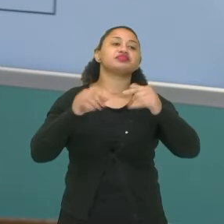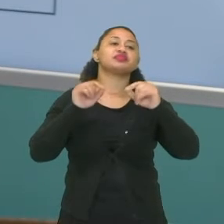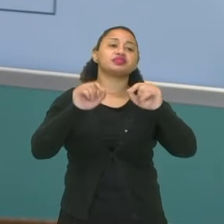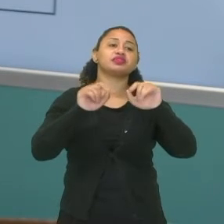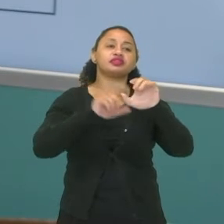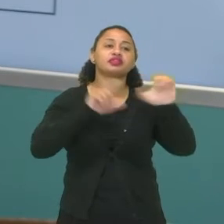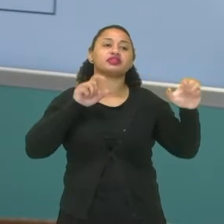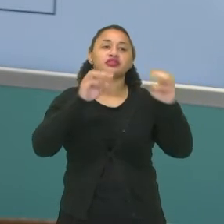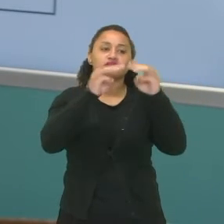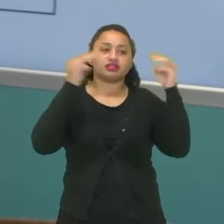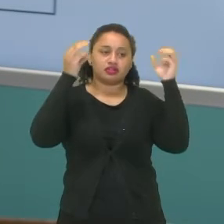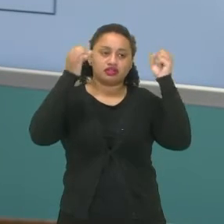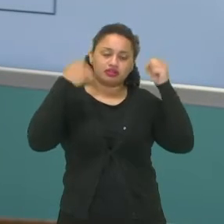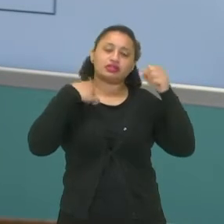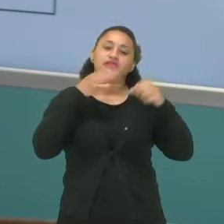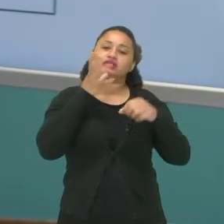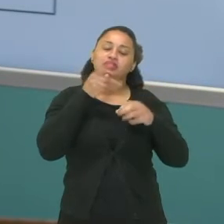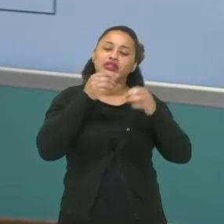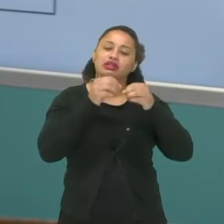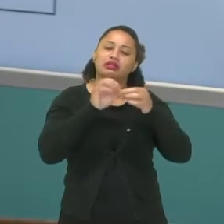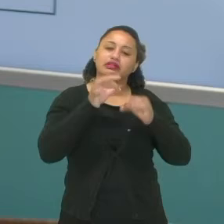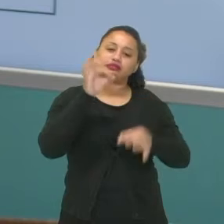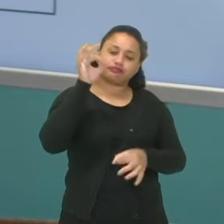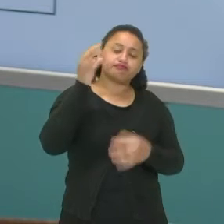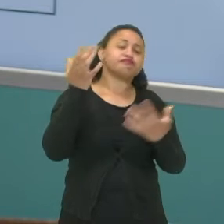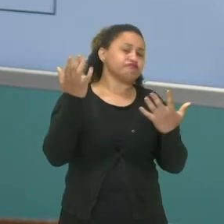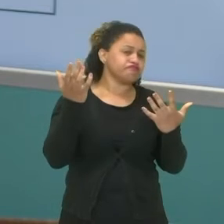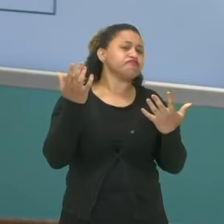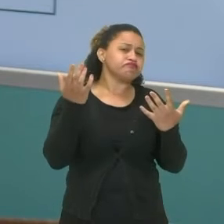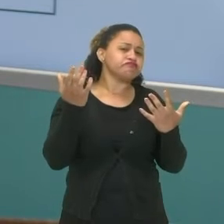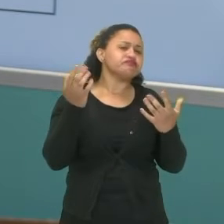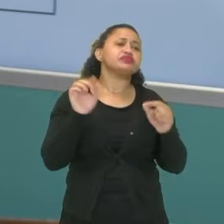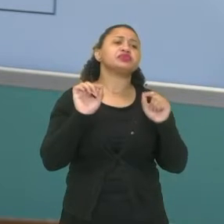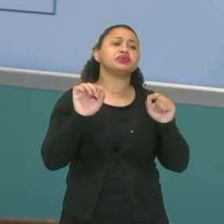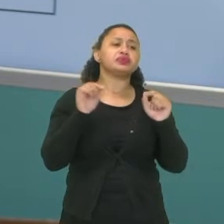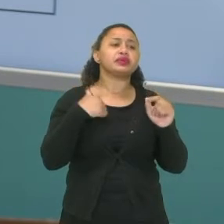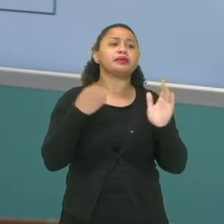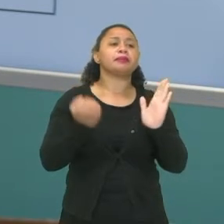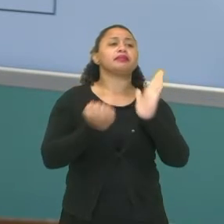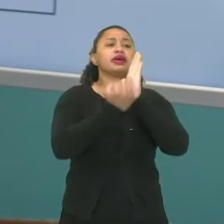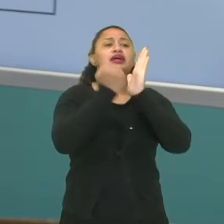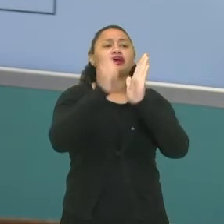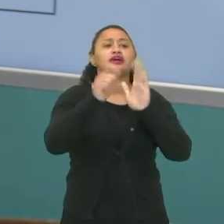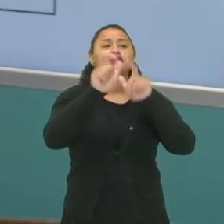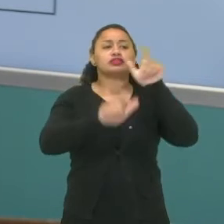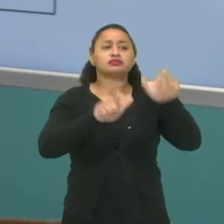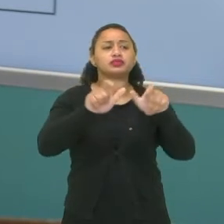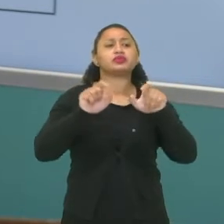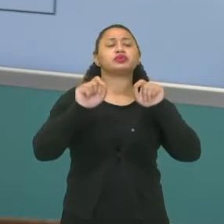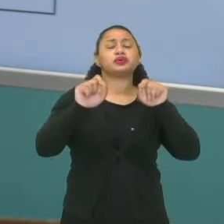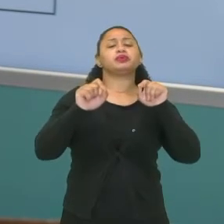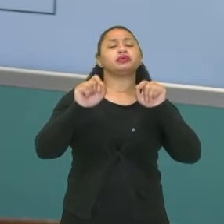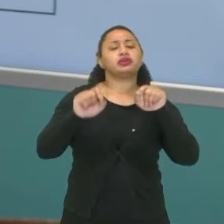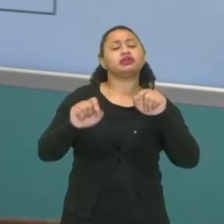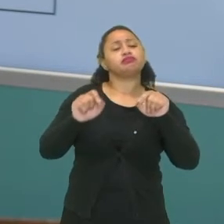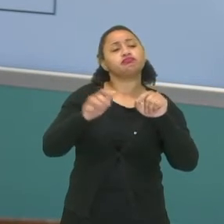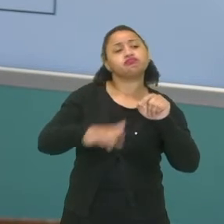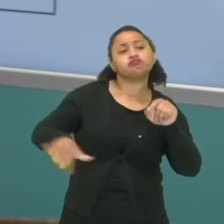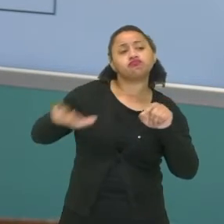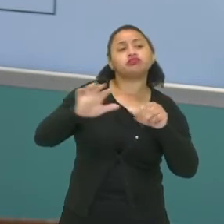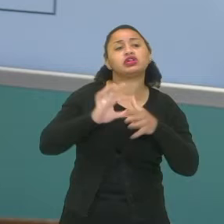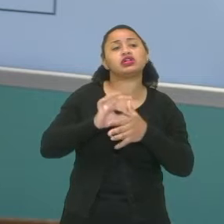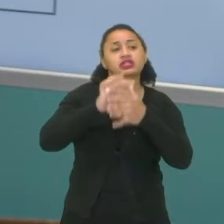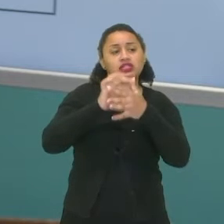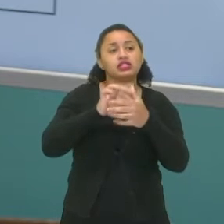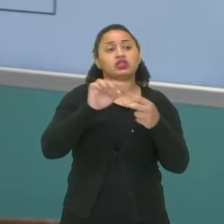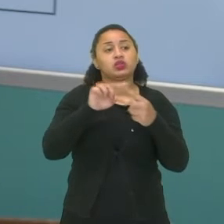foi bastante longo, né? E ele é marcado pela presença de camponeses, né? Liderados aí por